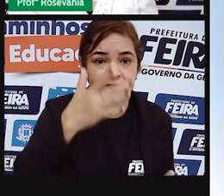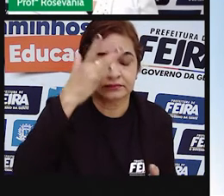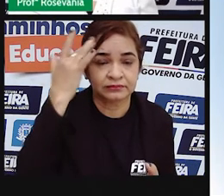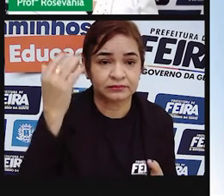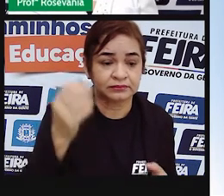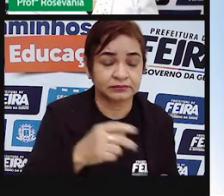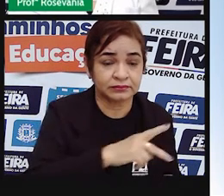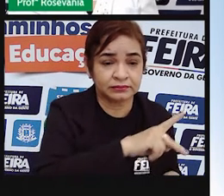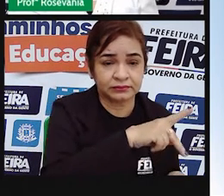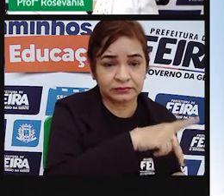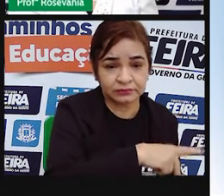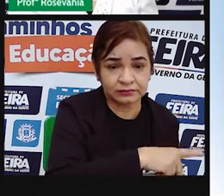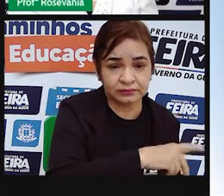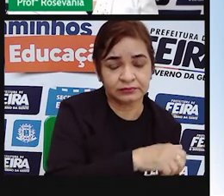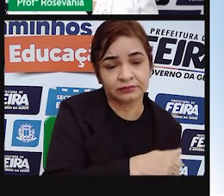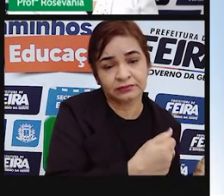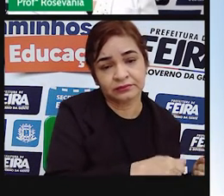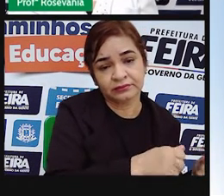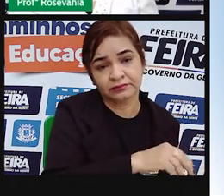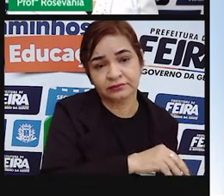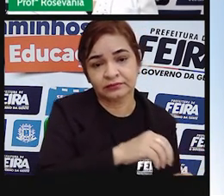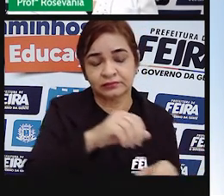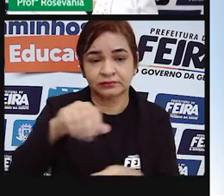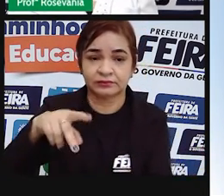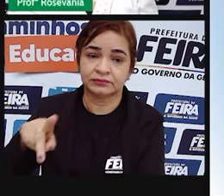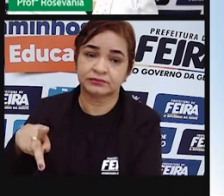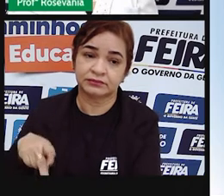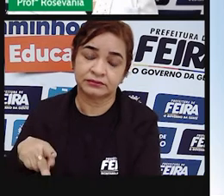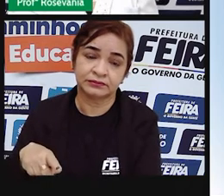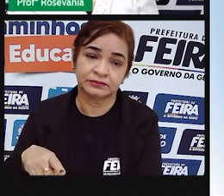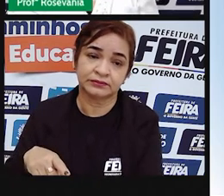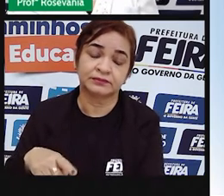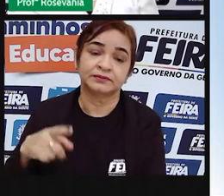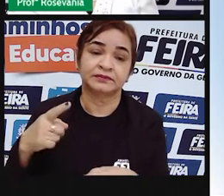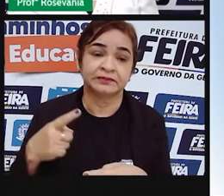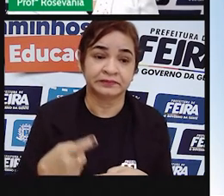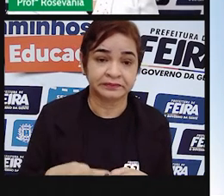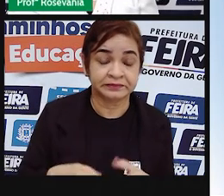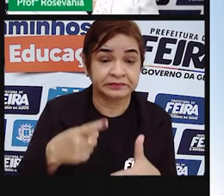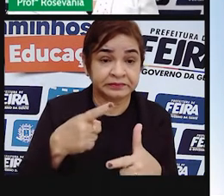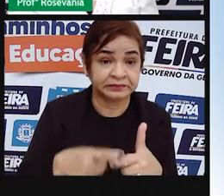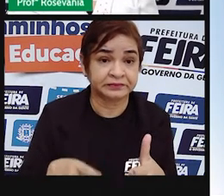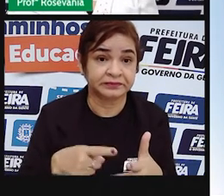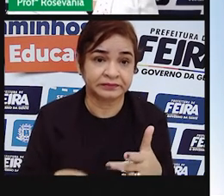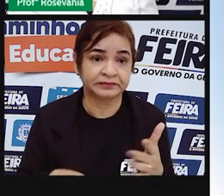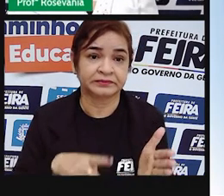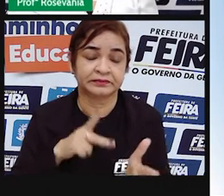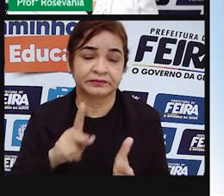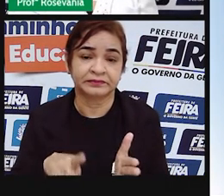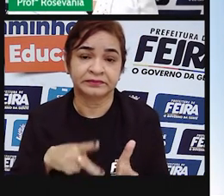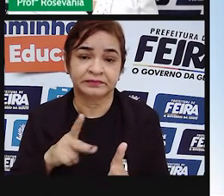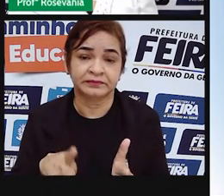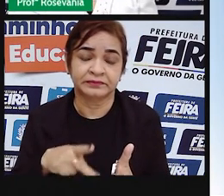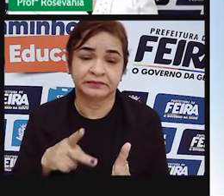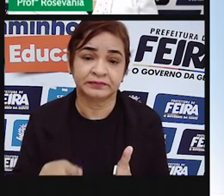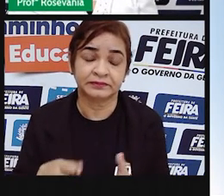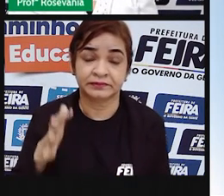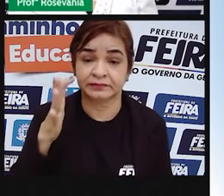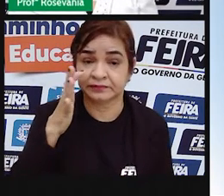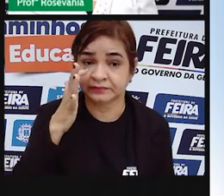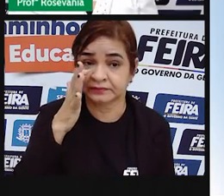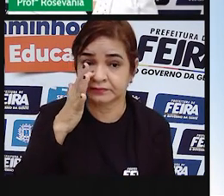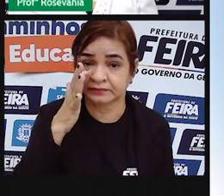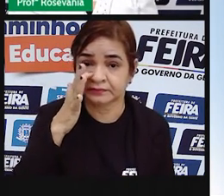sair do seu país para poder fugir das perseguições que estavam tendo para mim eu chamo muita atenção